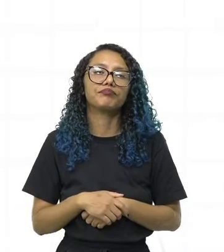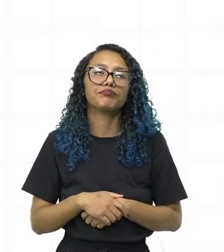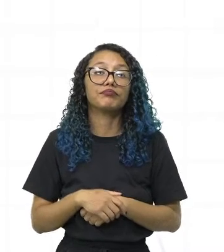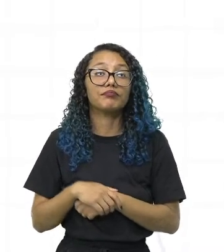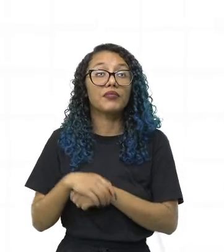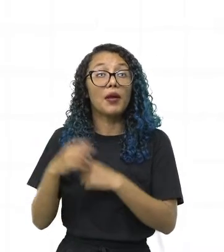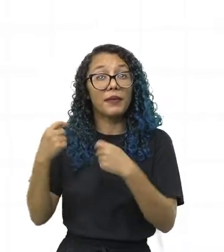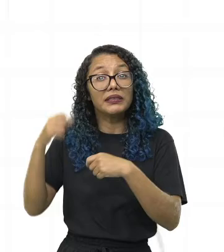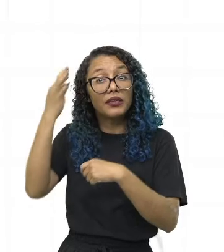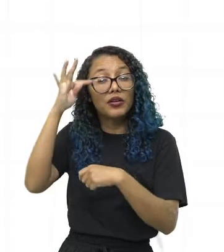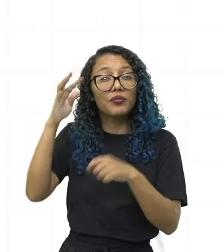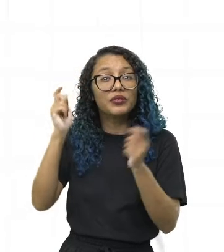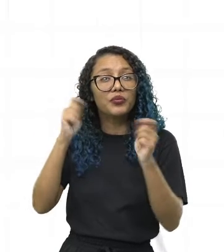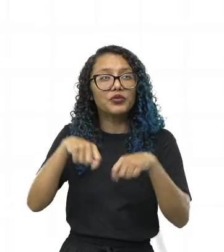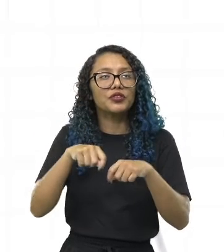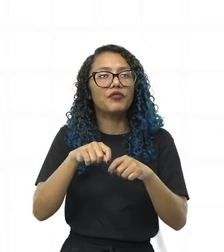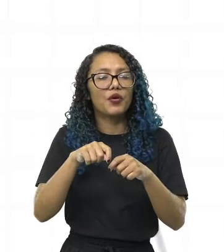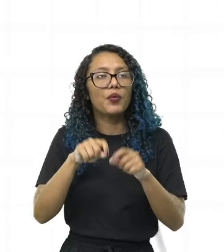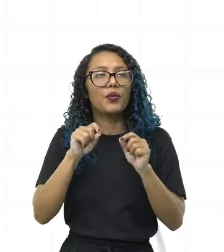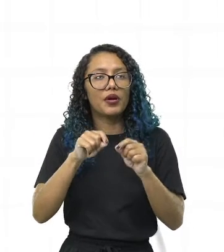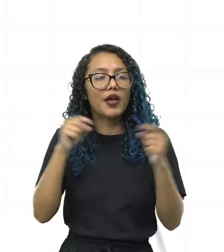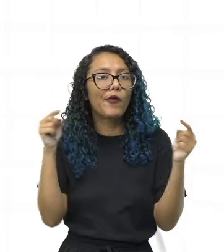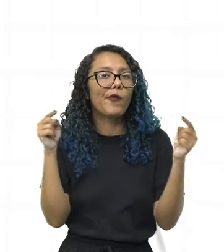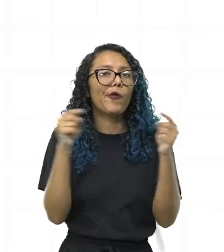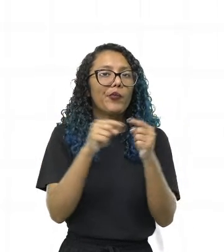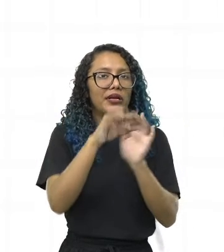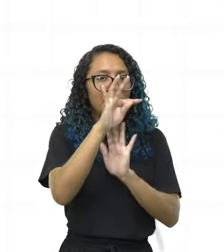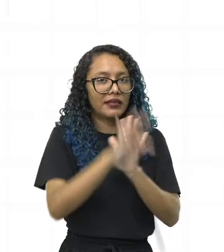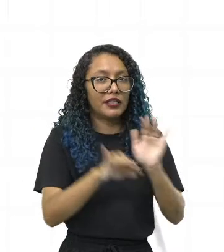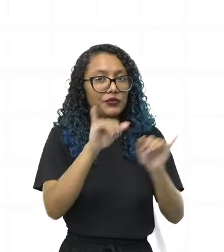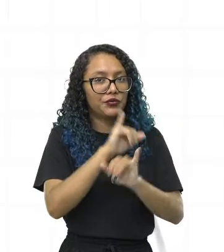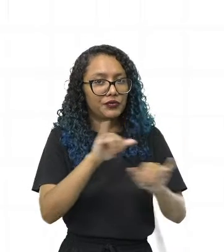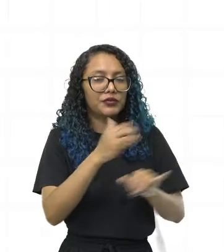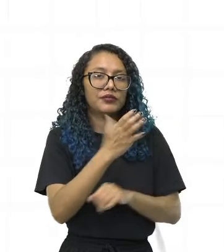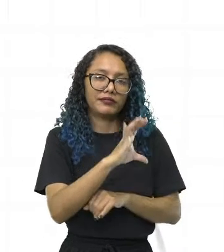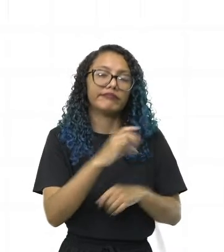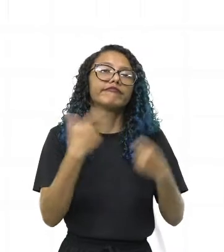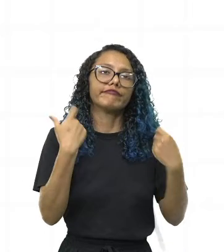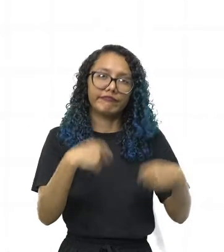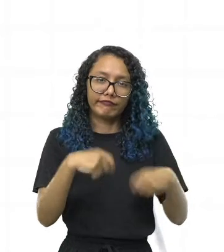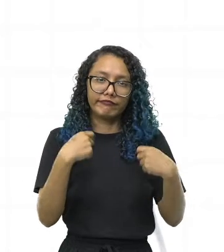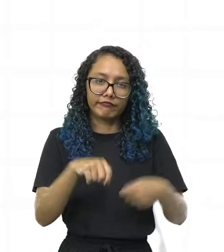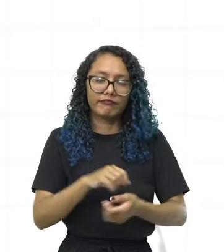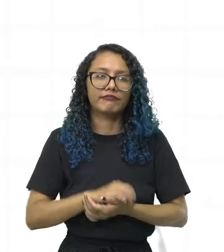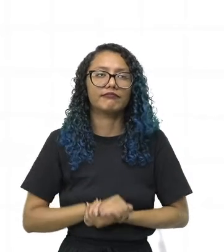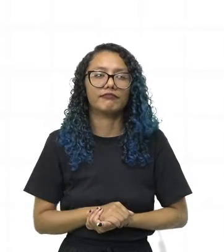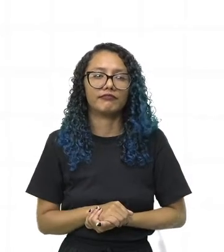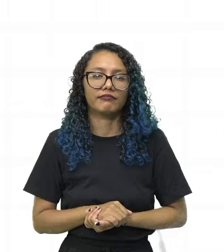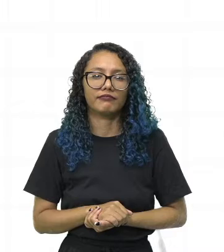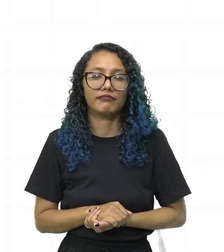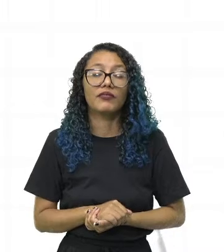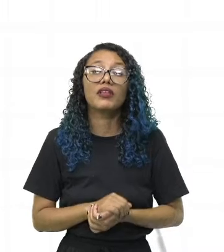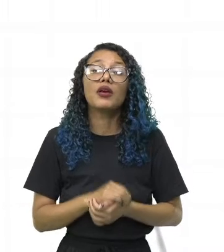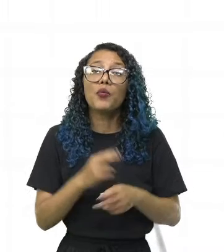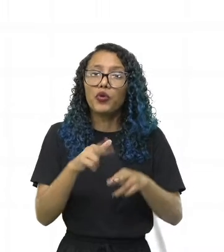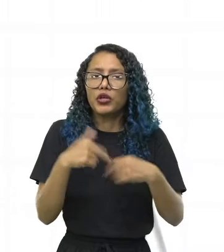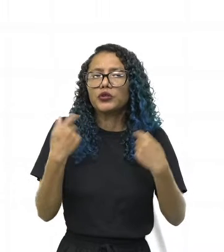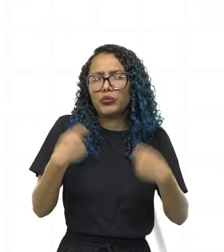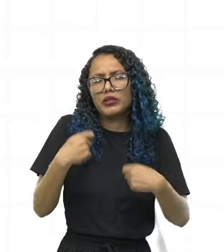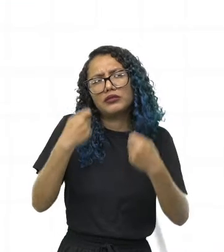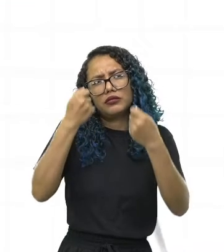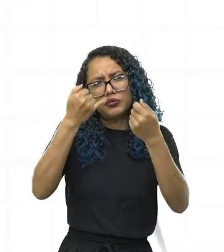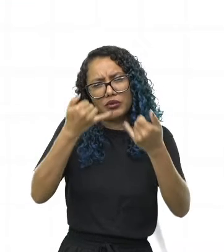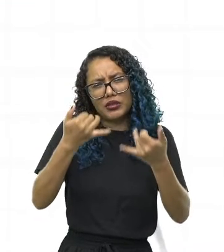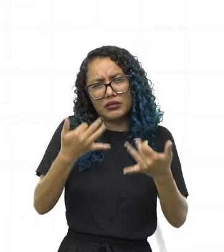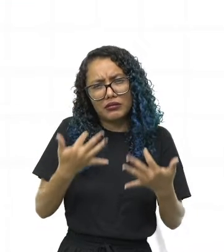divulgação científica, né? Então, nós precisamos trazer esses textos acompanhados de explicações,